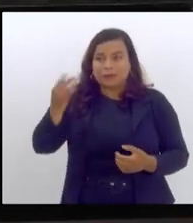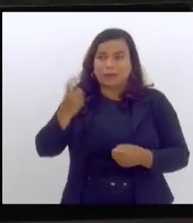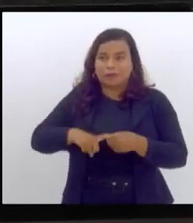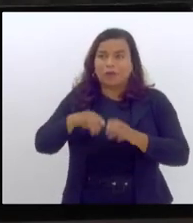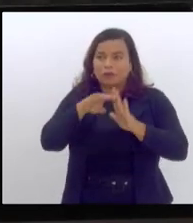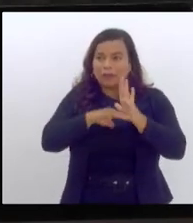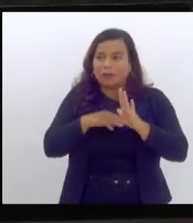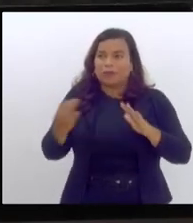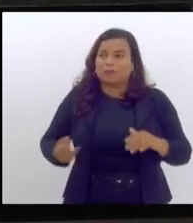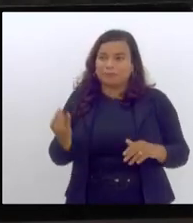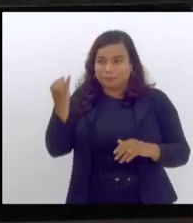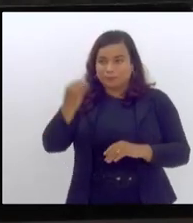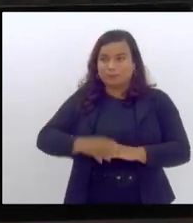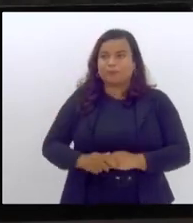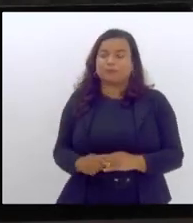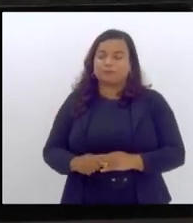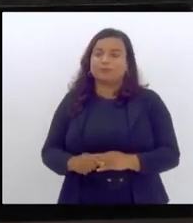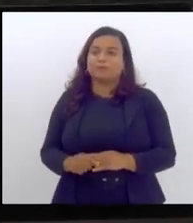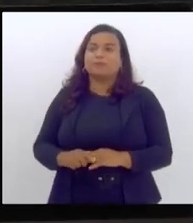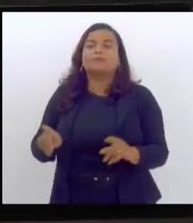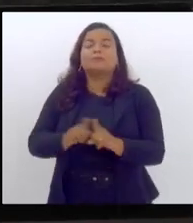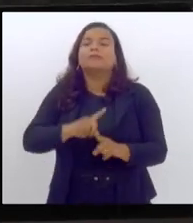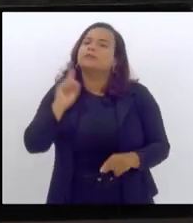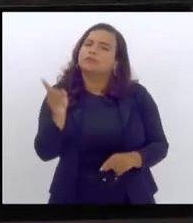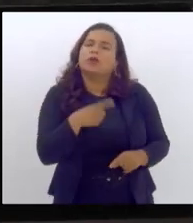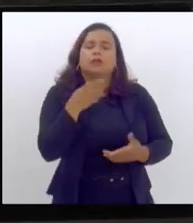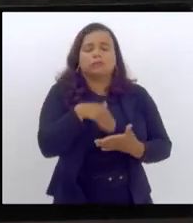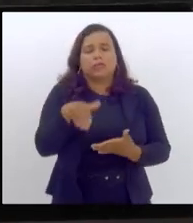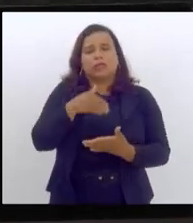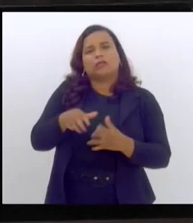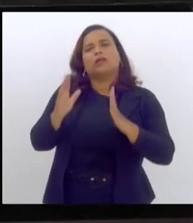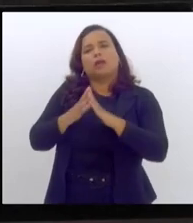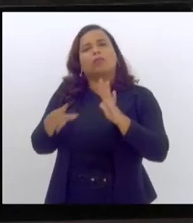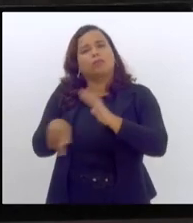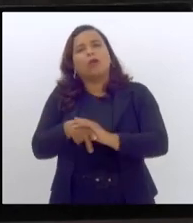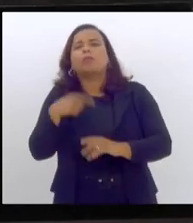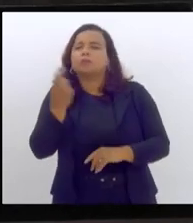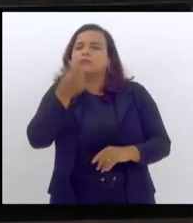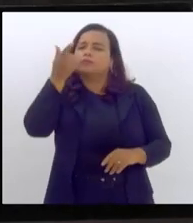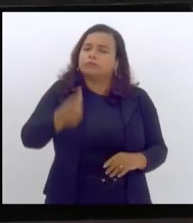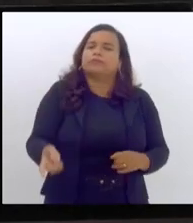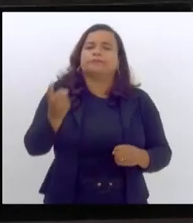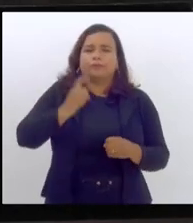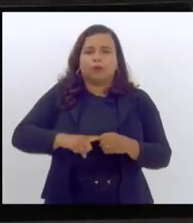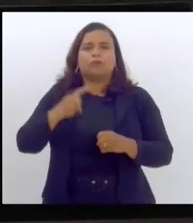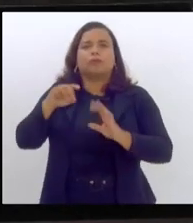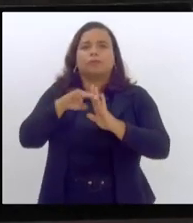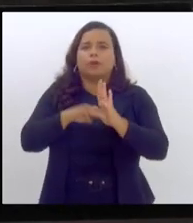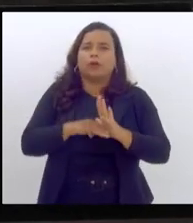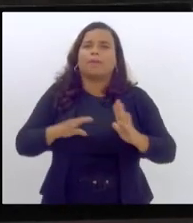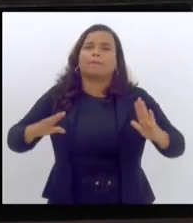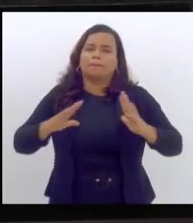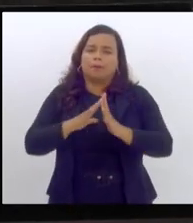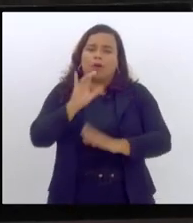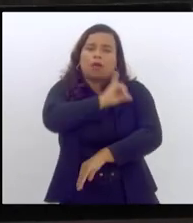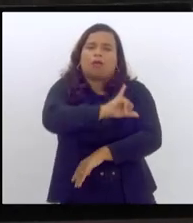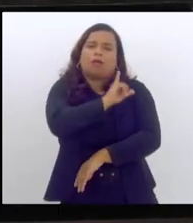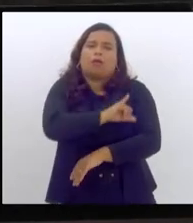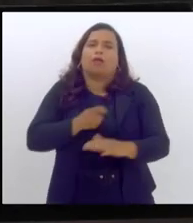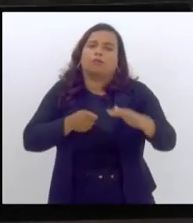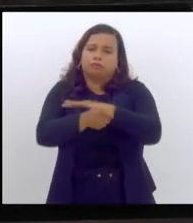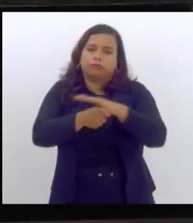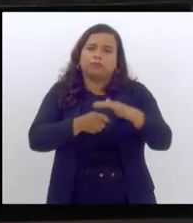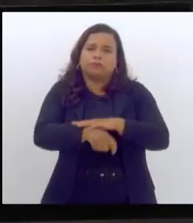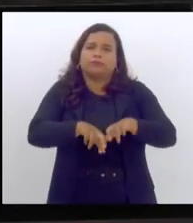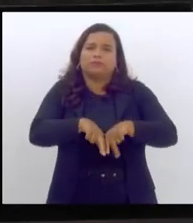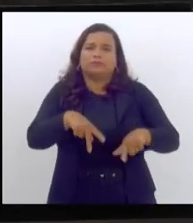desse programa. Nós, enquanto secretário de habitação, retomamos o programa Morar Carioca, com investimentos